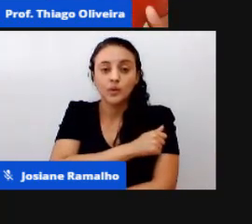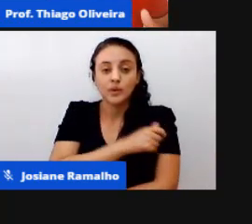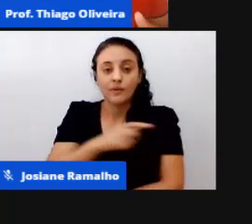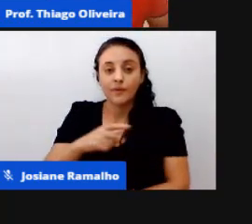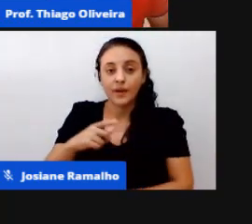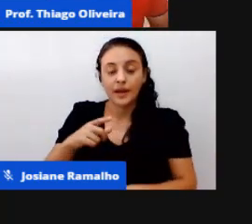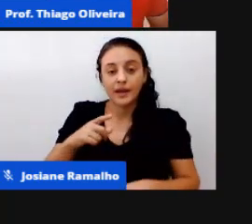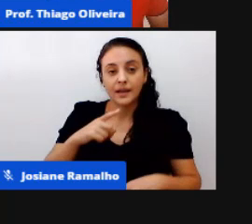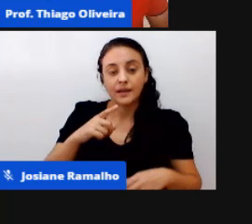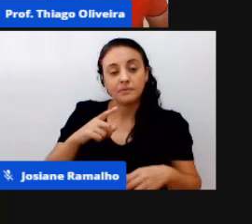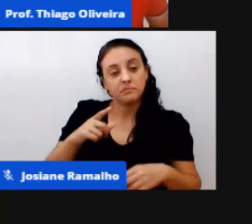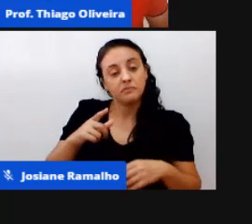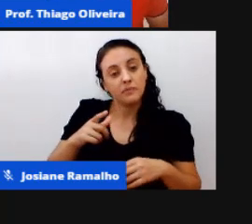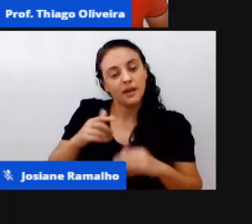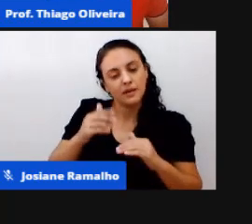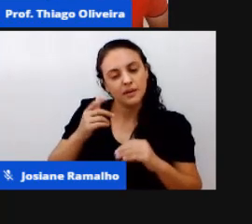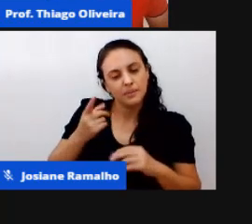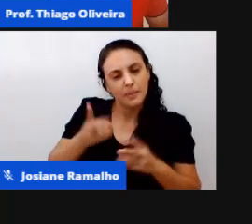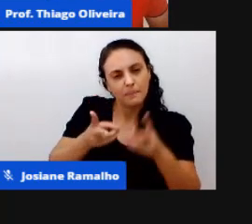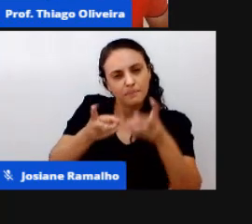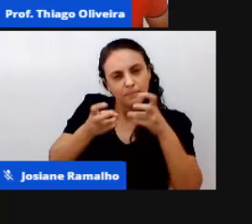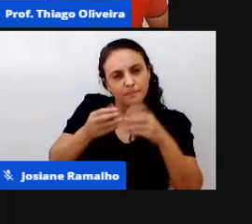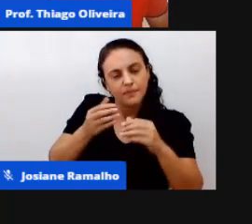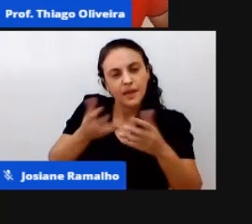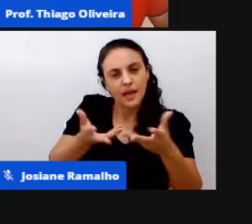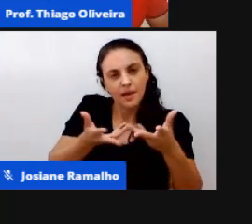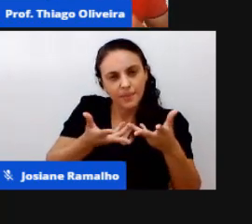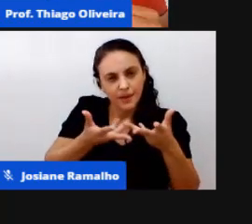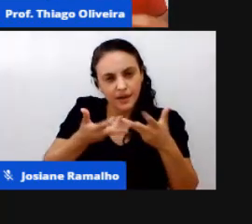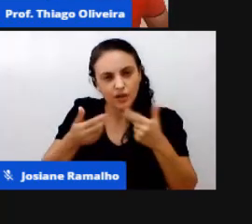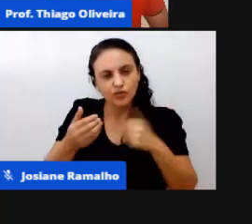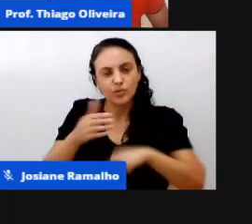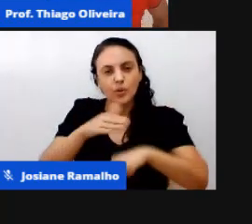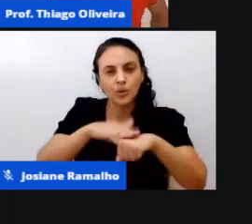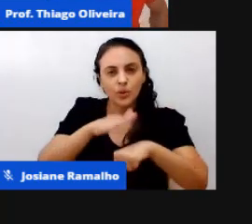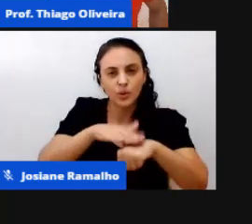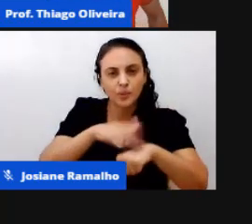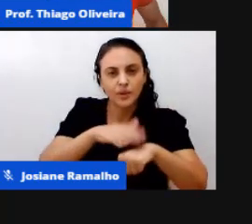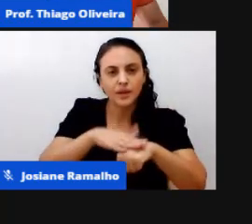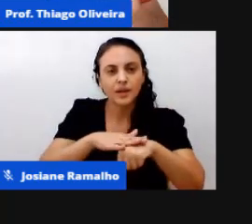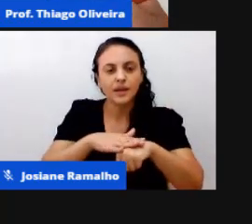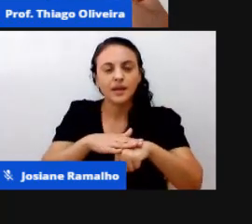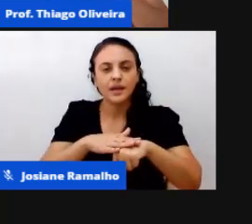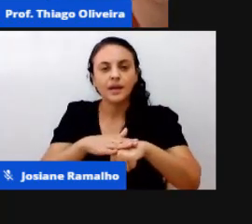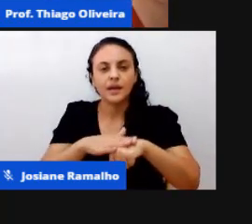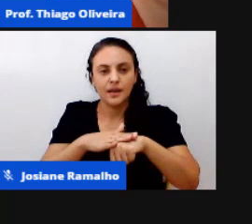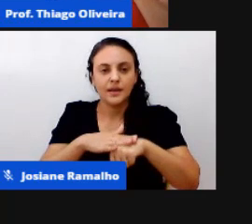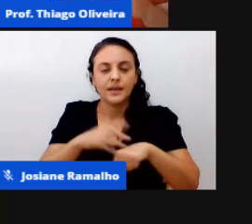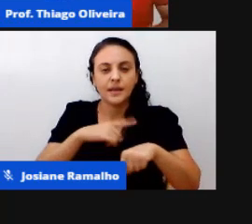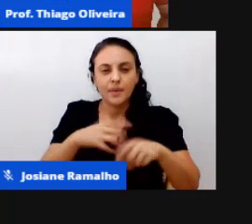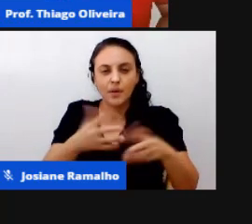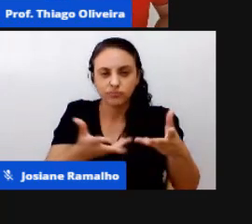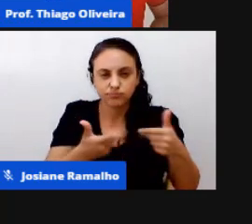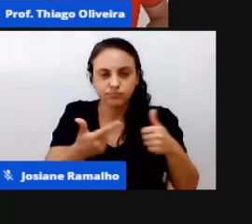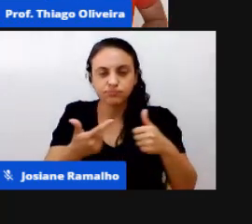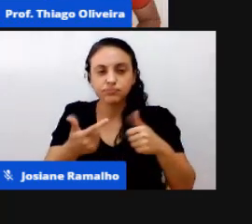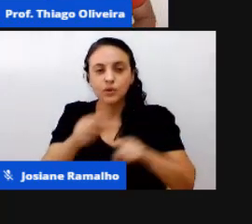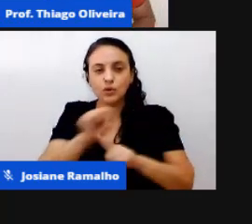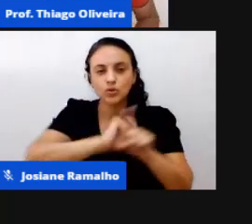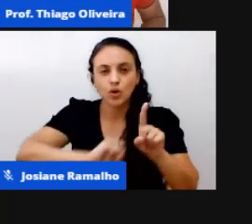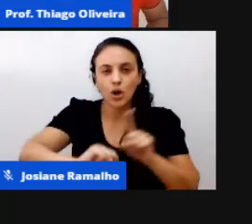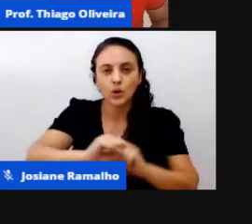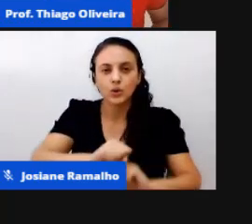como a autonomia, o engajamento na aquisição do conhecimento, as competências socioemocionais. Esse ponto é importante, porque